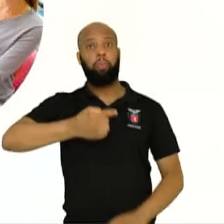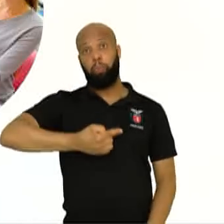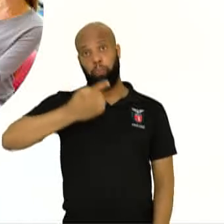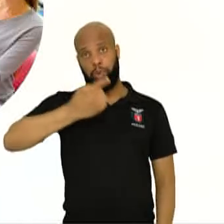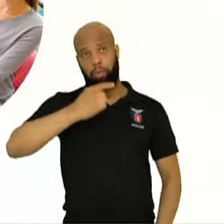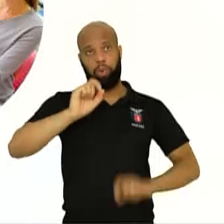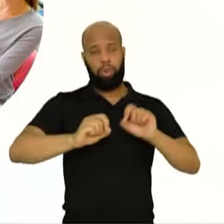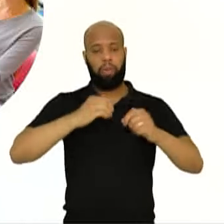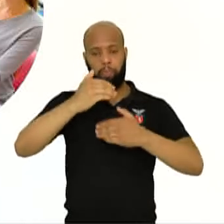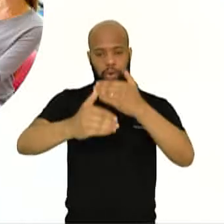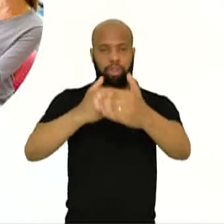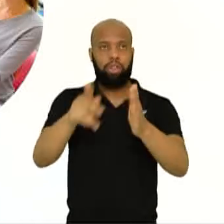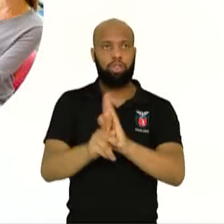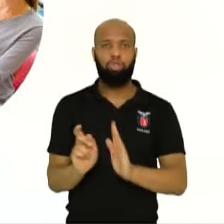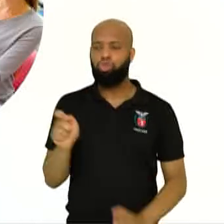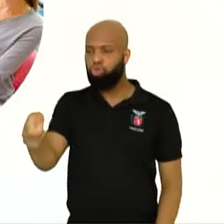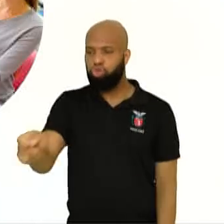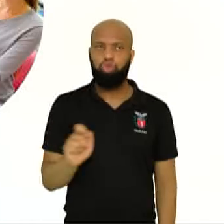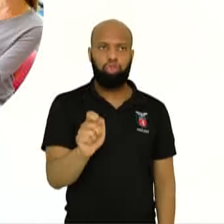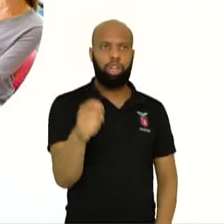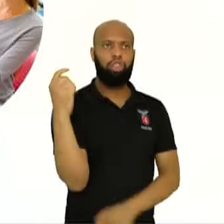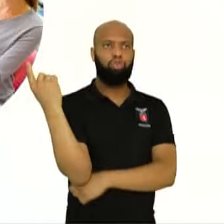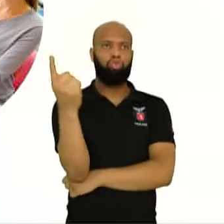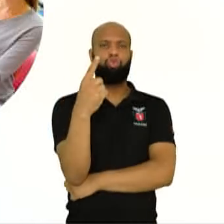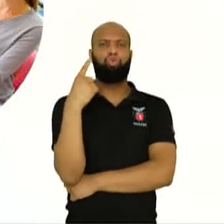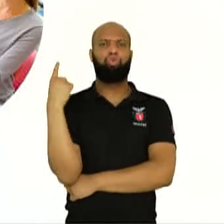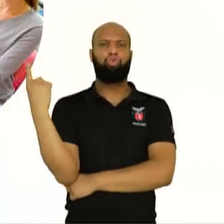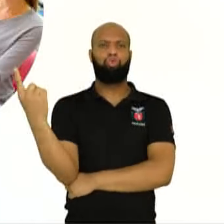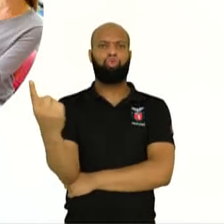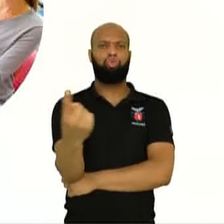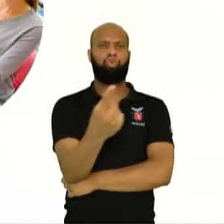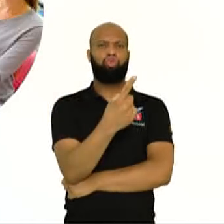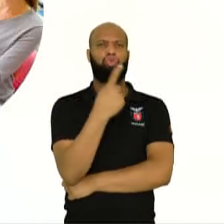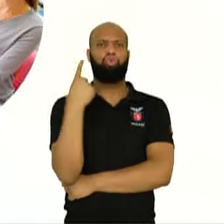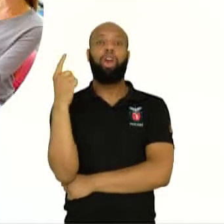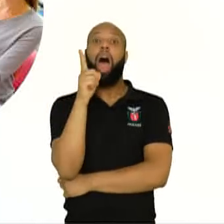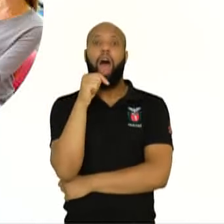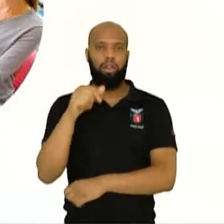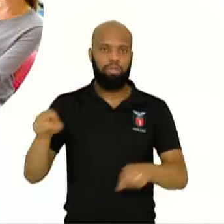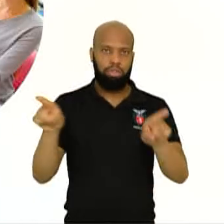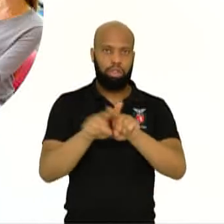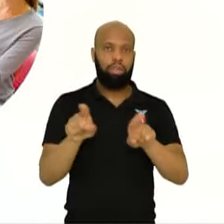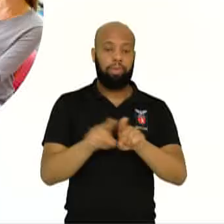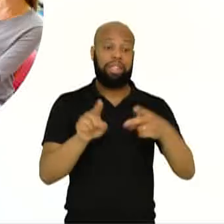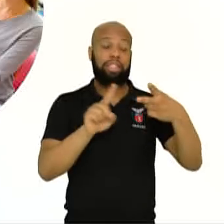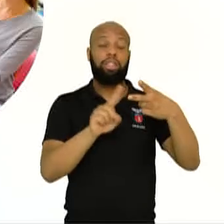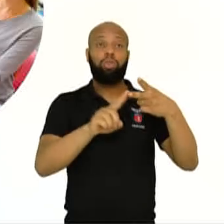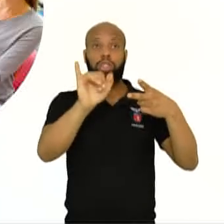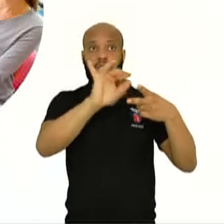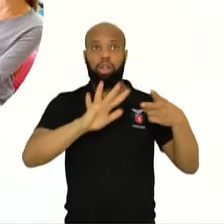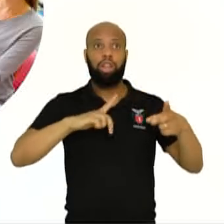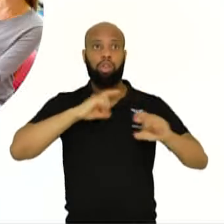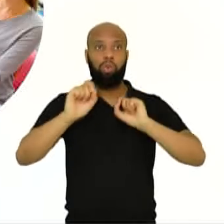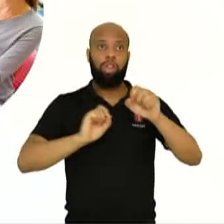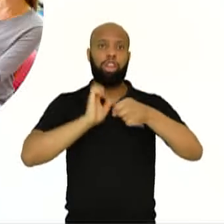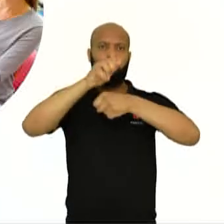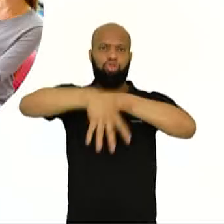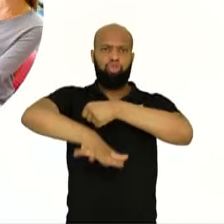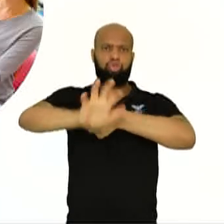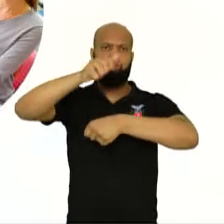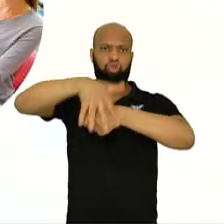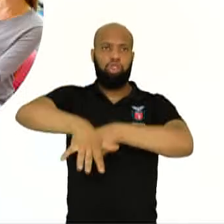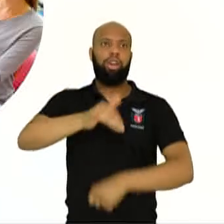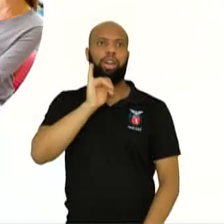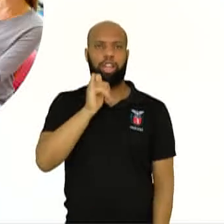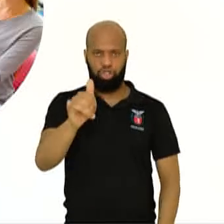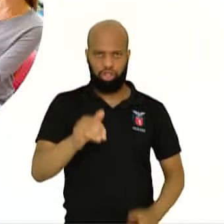utilidades, né? Então, entre outras situações. Então, percebam que isso a gente já conversou, né? Aqui as crianças bebendo água, matando a sede,